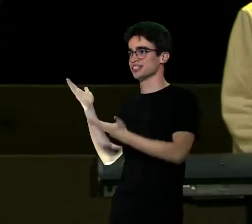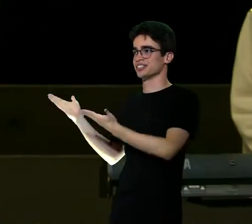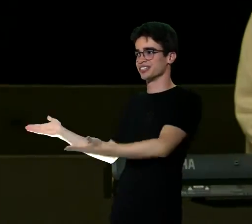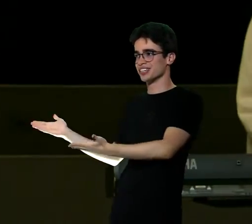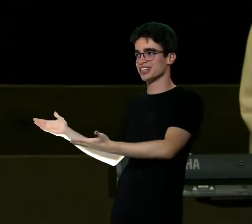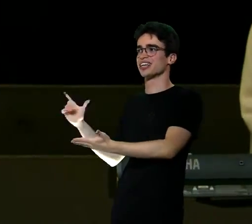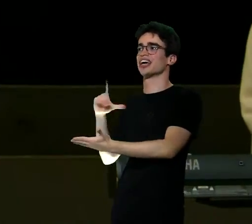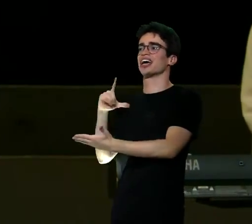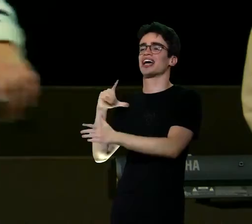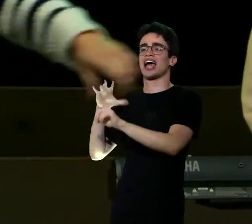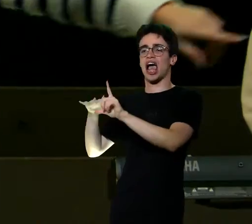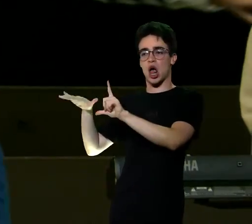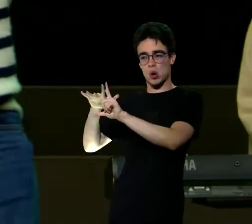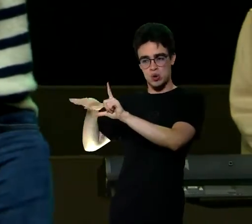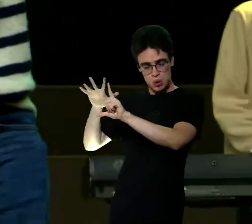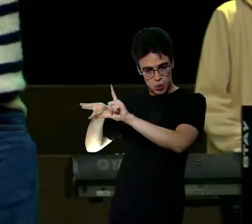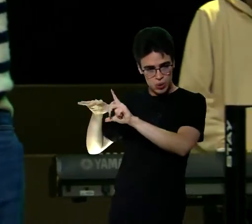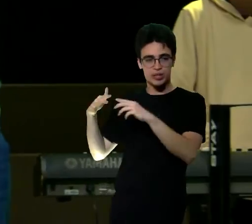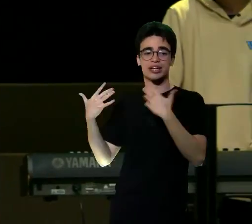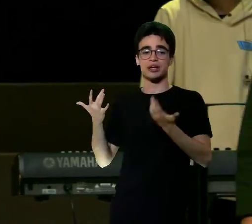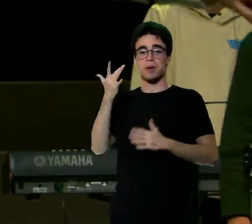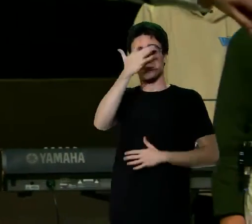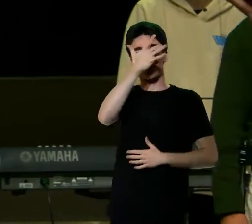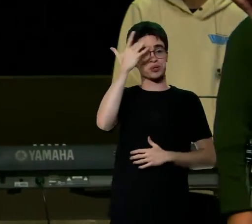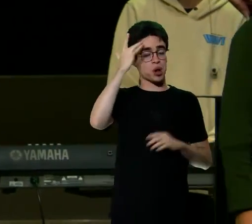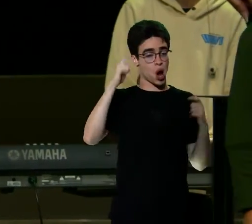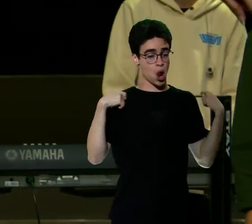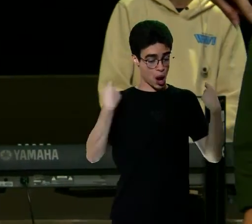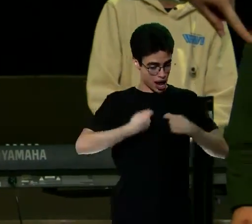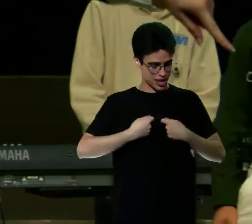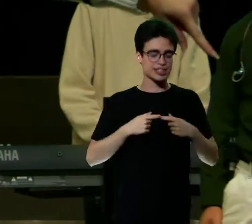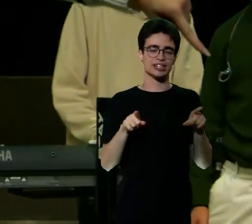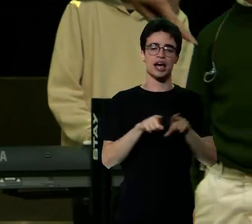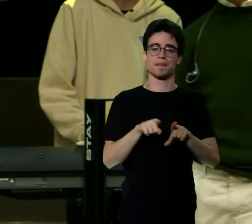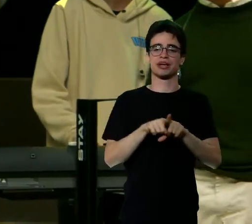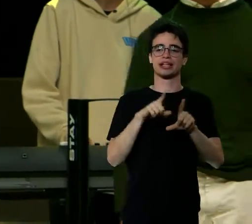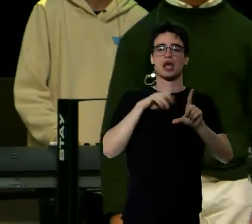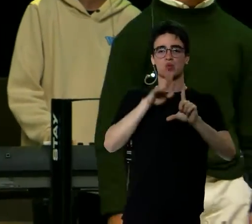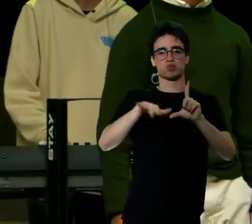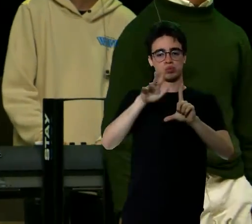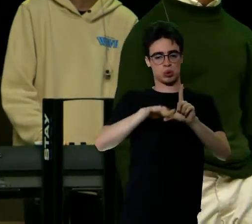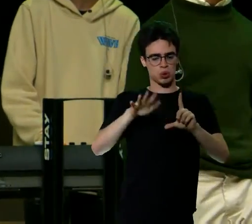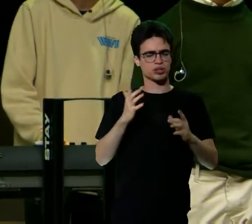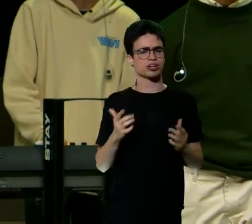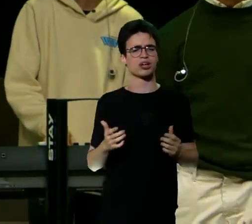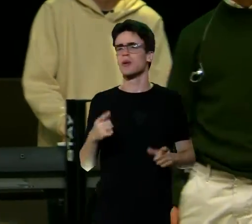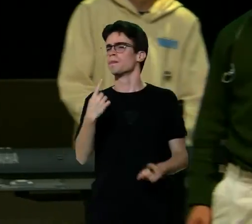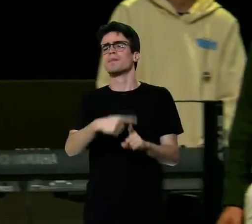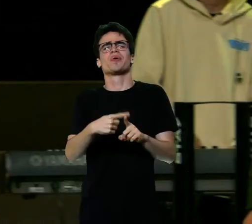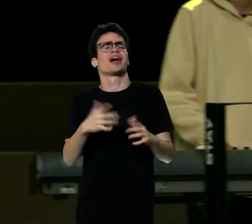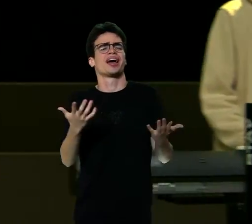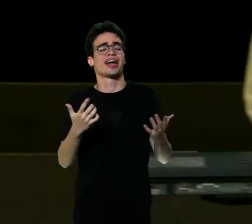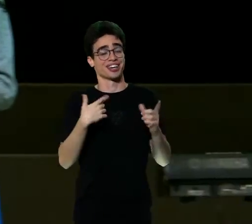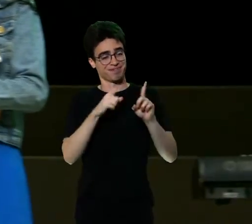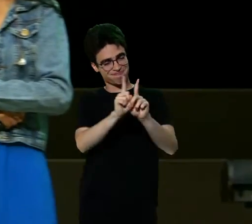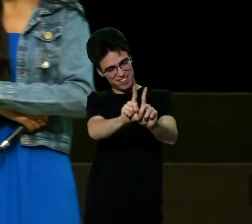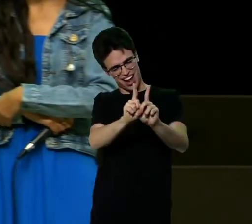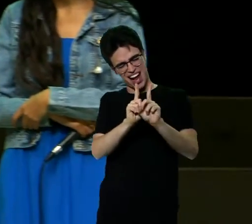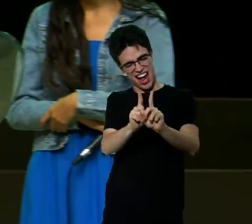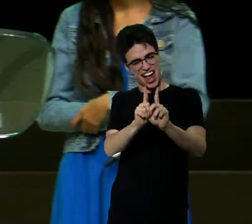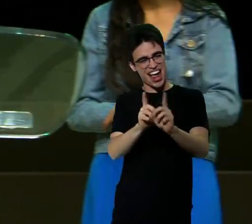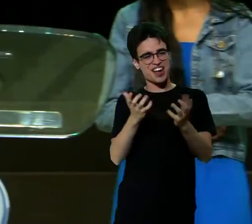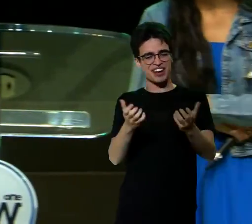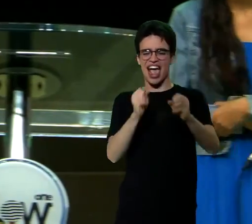Code ali, tá? E essa galera aqui que tá de colete, também tá com o QR Code. Por quê? Porque a gente quer caminhar com vocês. A gente quer ensinar